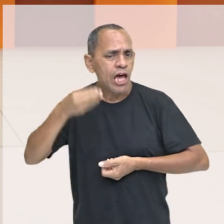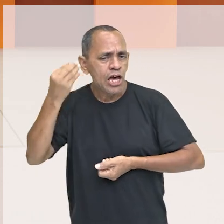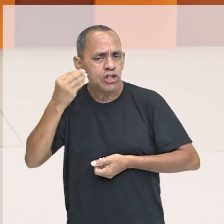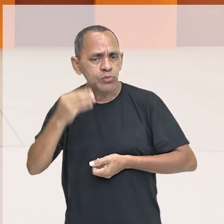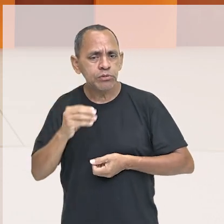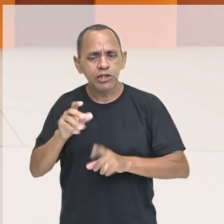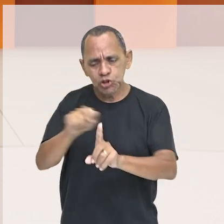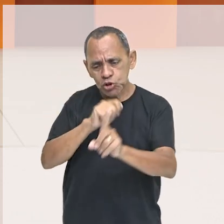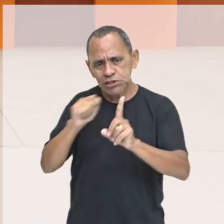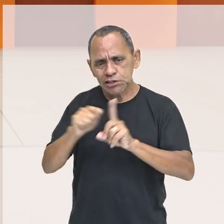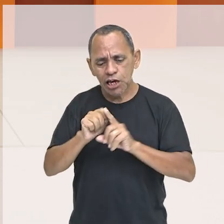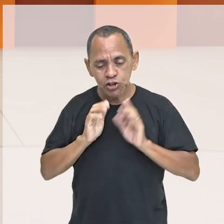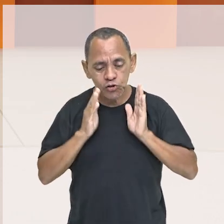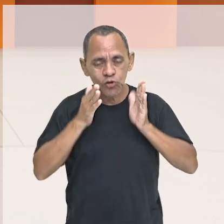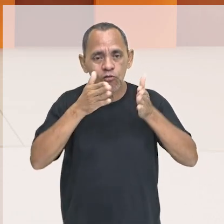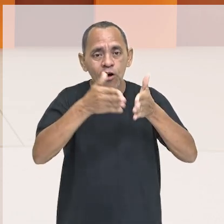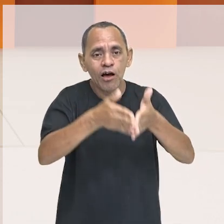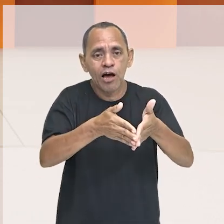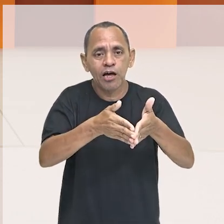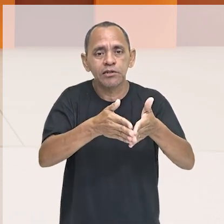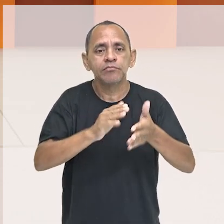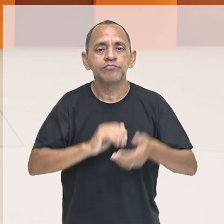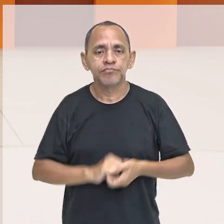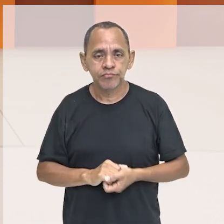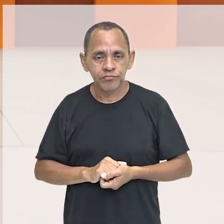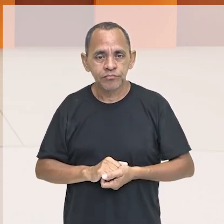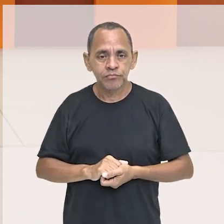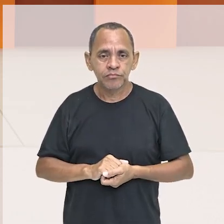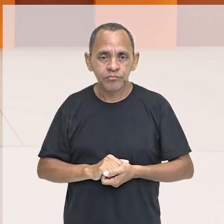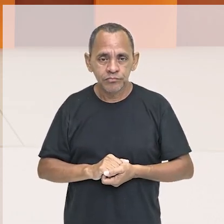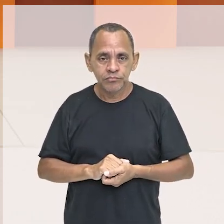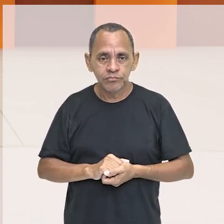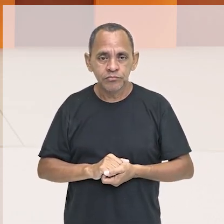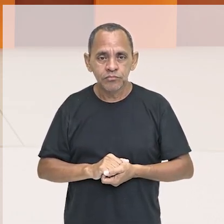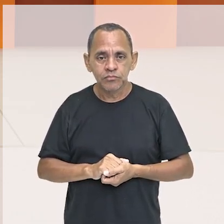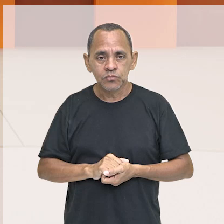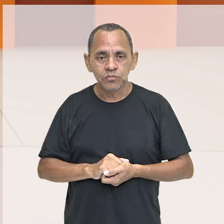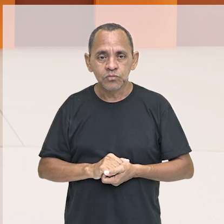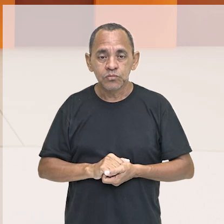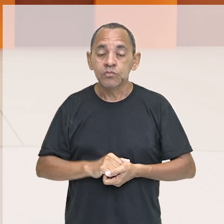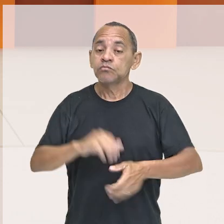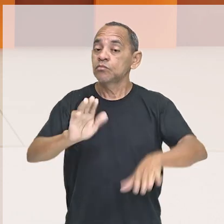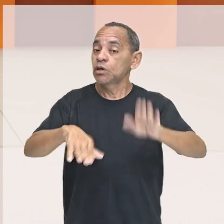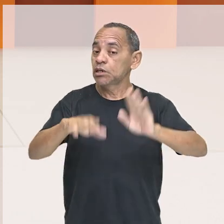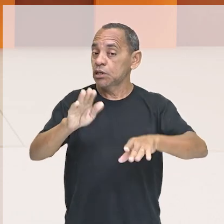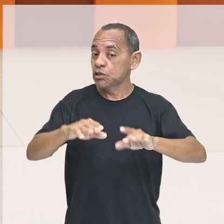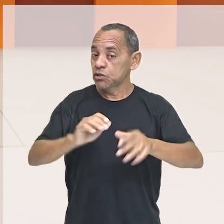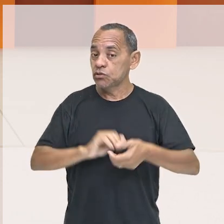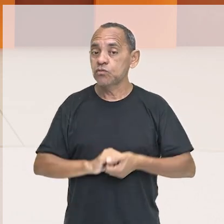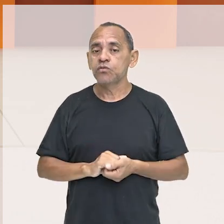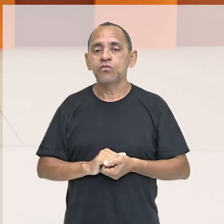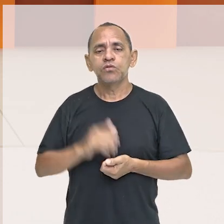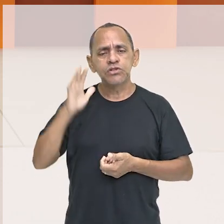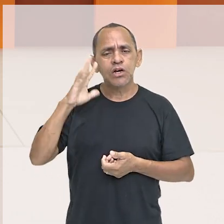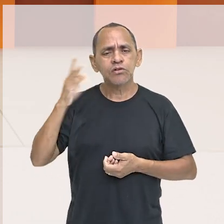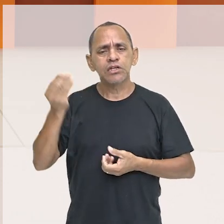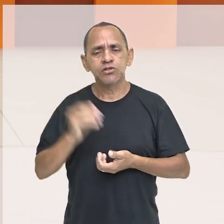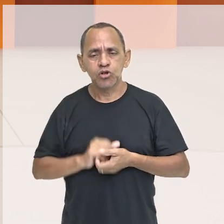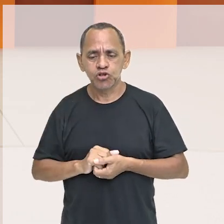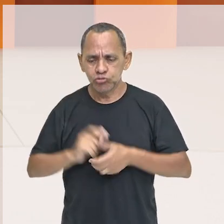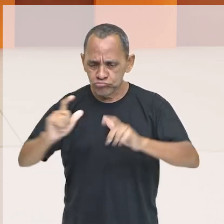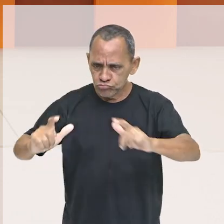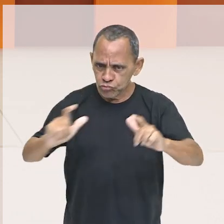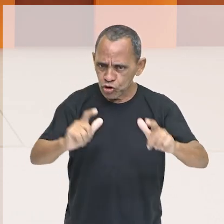específicas, o que normalmente acontece nos espaços sociais fora da família, nos locais de trabalho, nos grupos